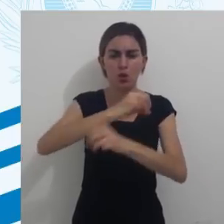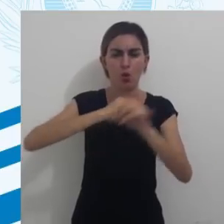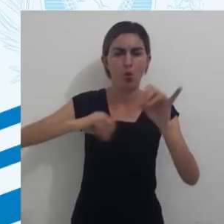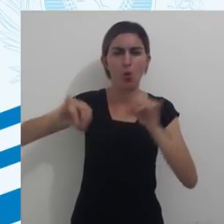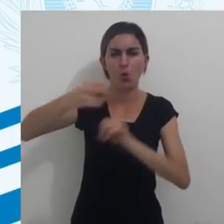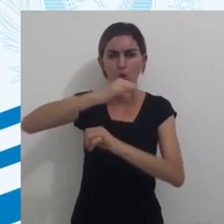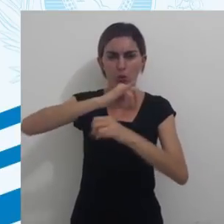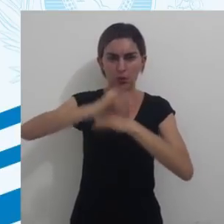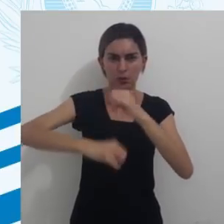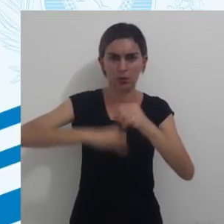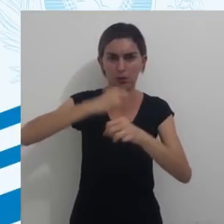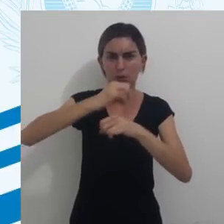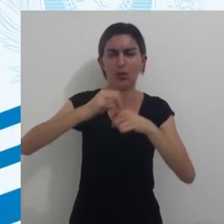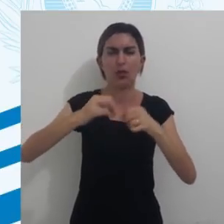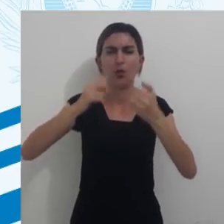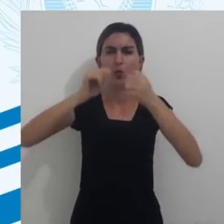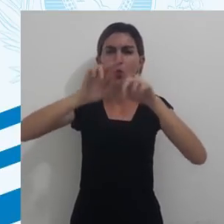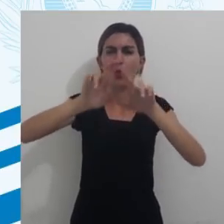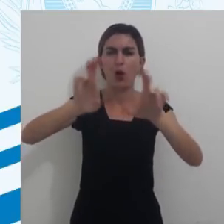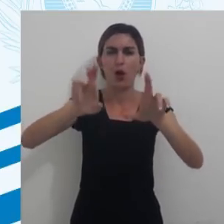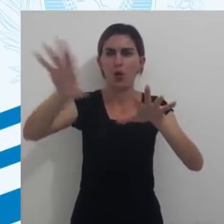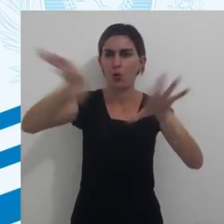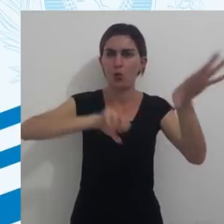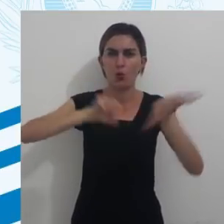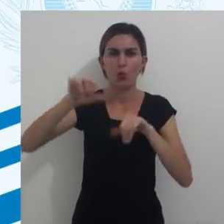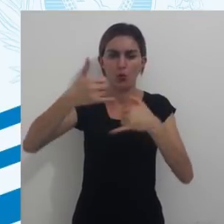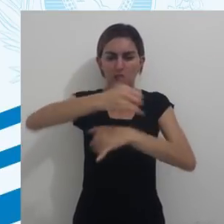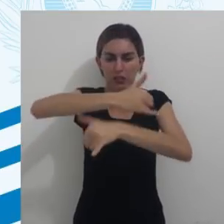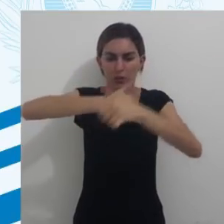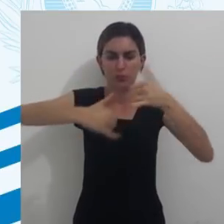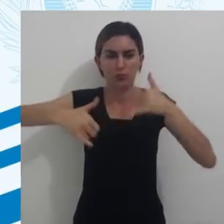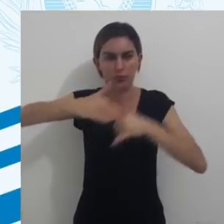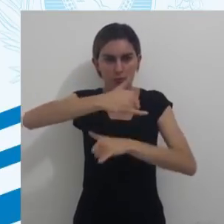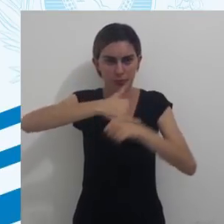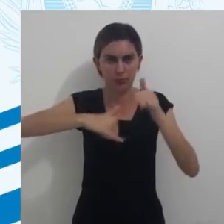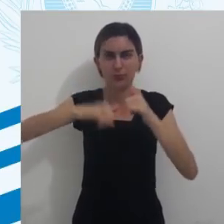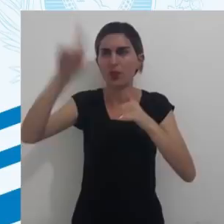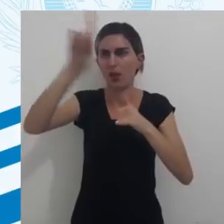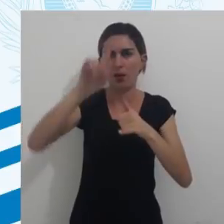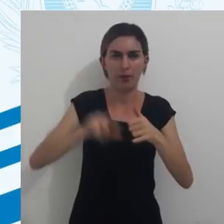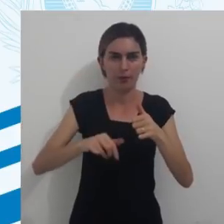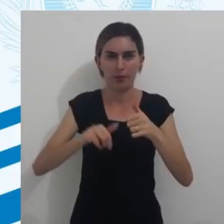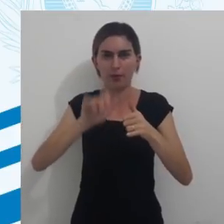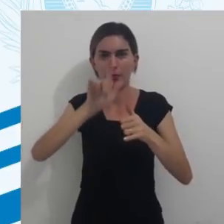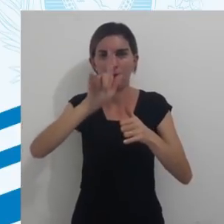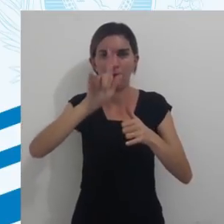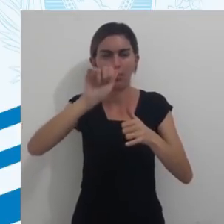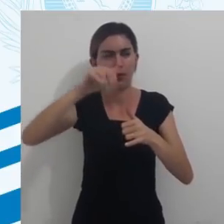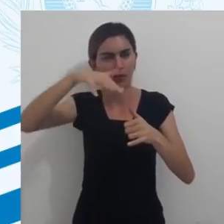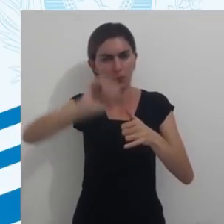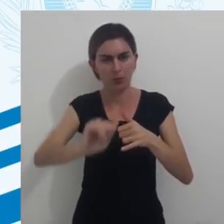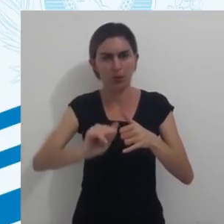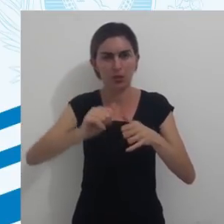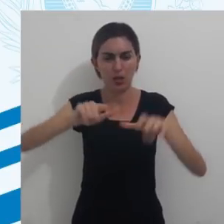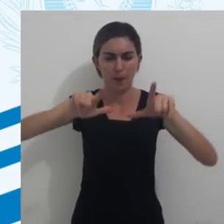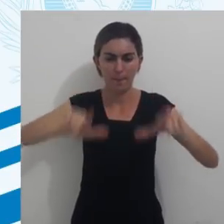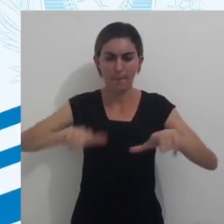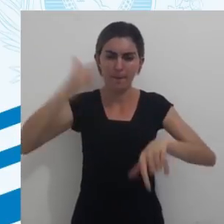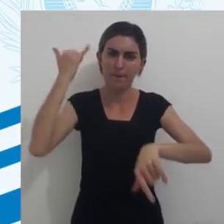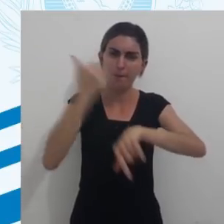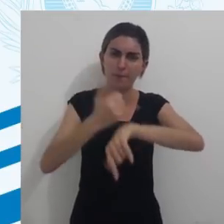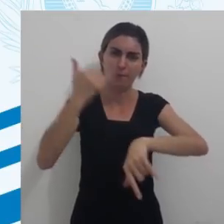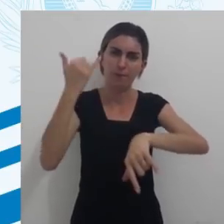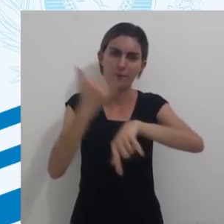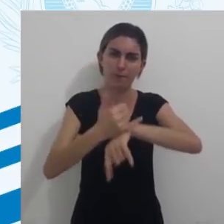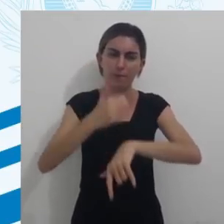ar e torná-lo condutor de corrente elétrica. Os raios gamas conseguem atravessar chapas de aços